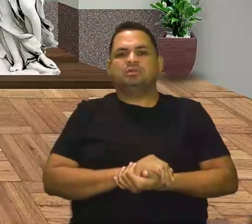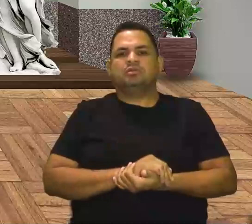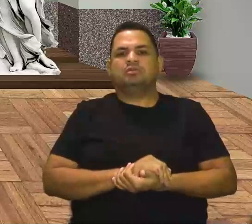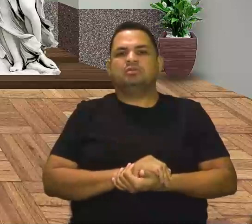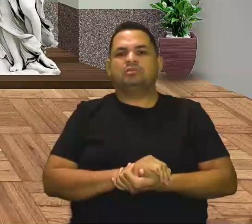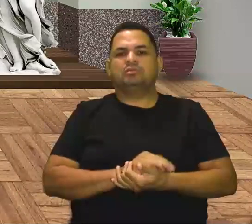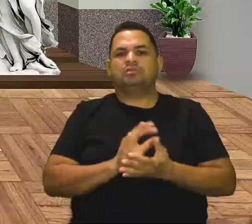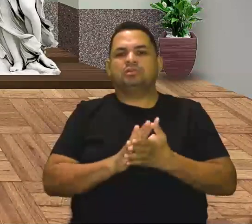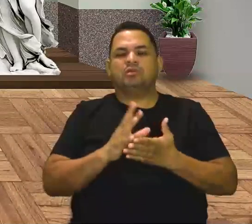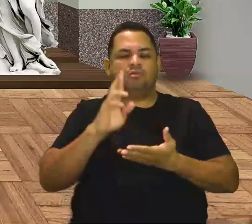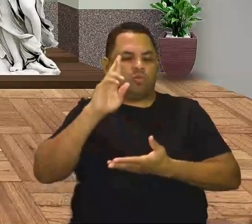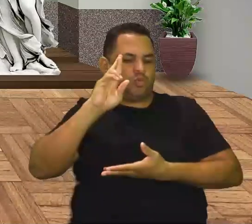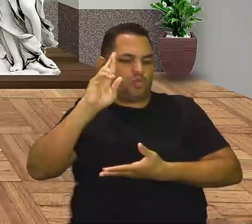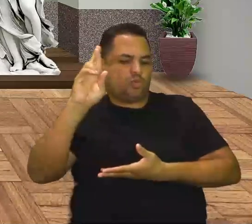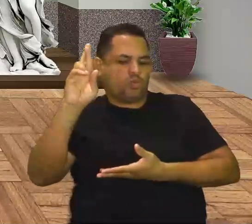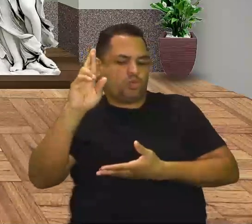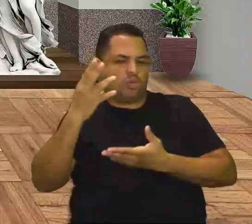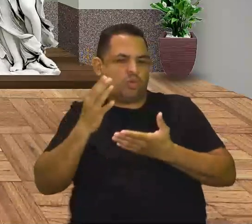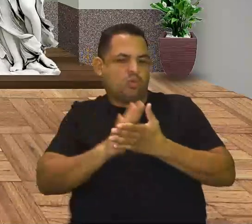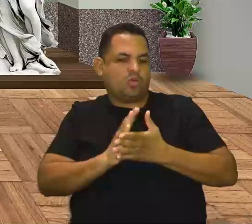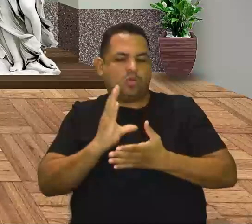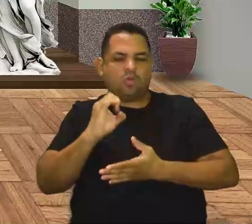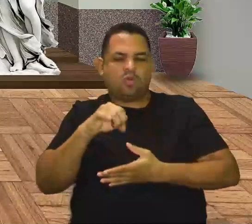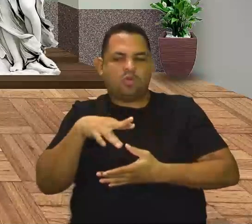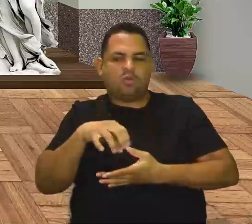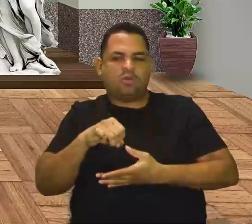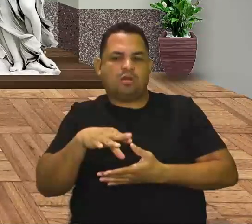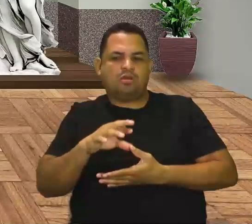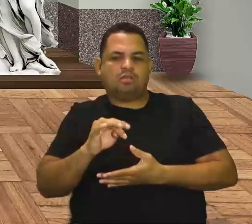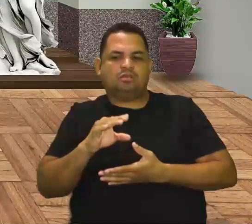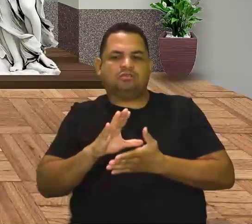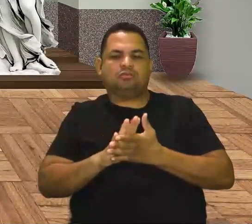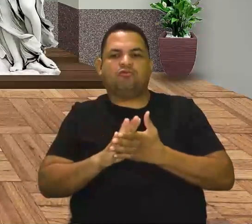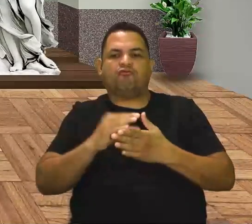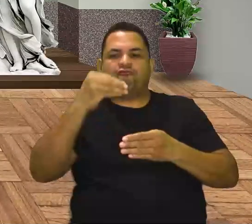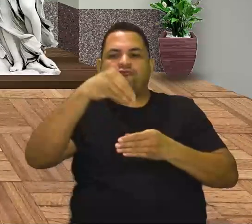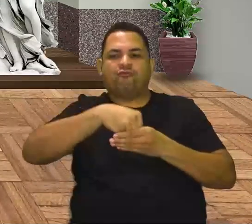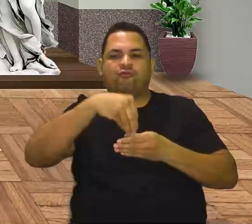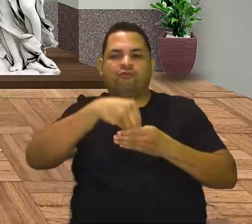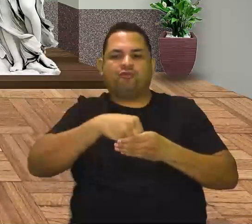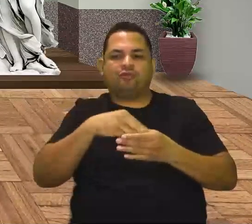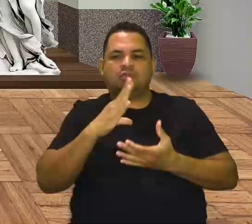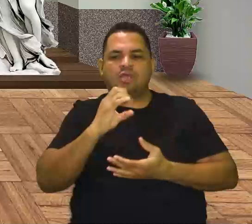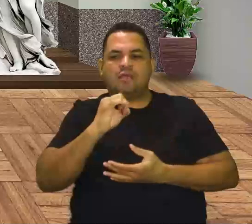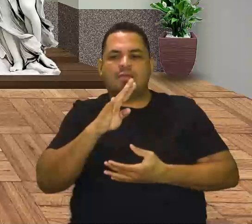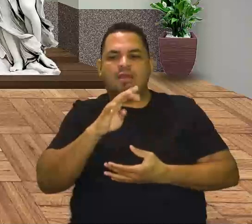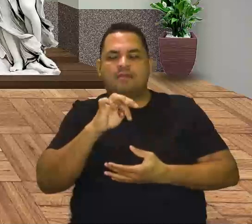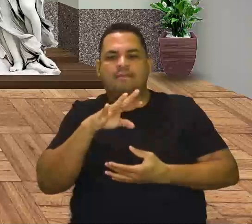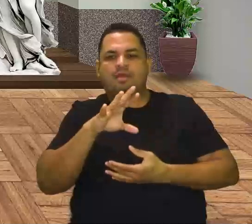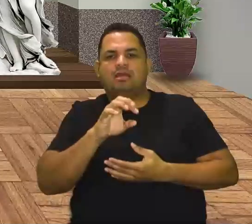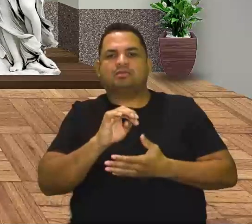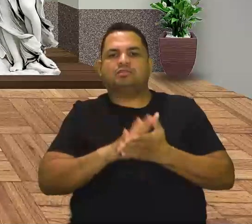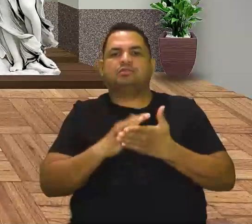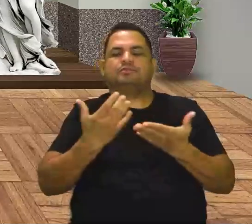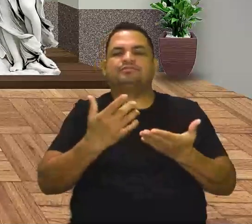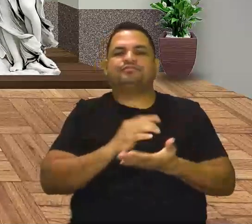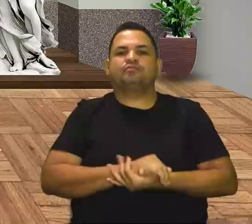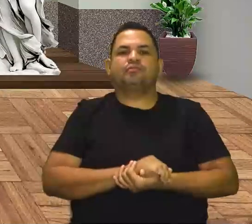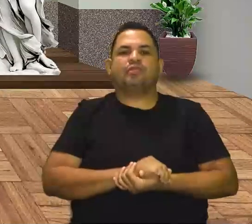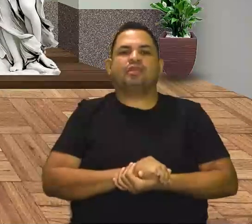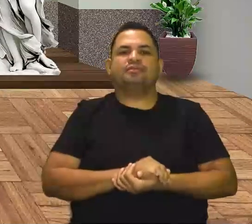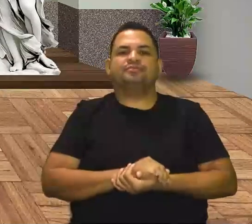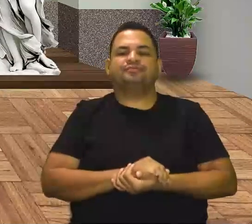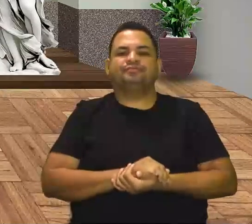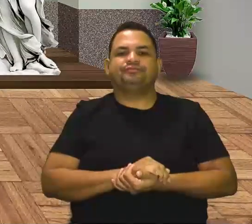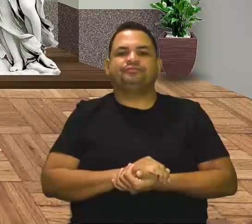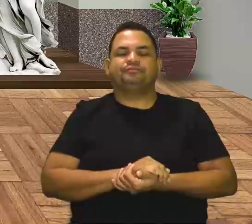ao comando do coronelismo, aquele coronelismo do voto de cabresto. Imagina, alguém está fora do cabresto do coronel. Não vai